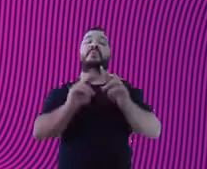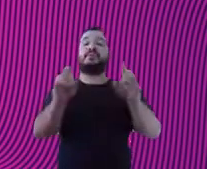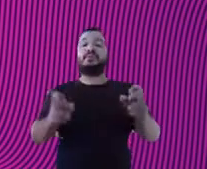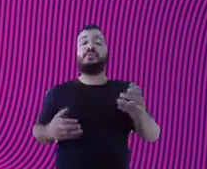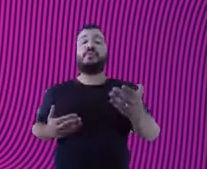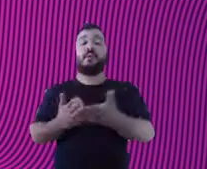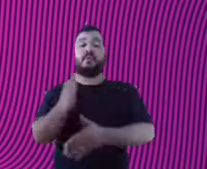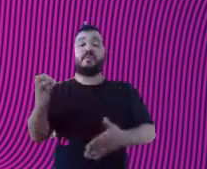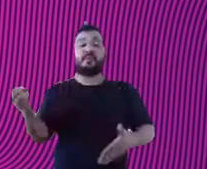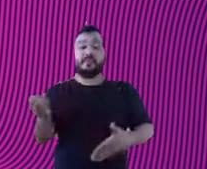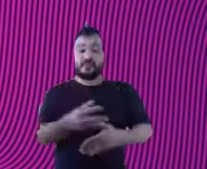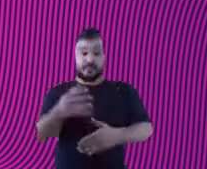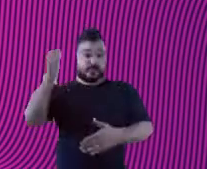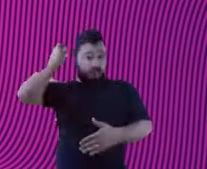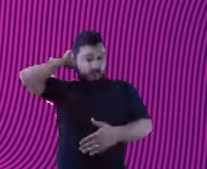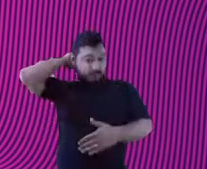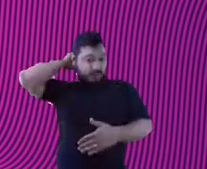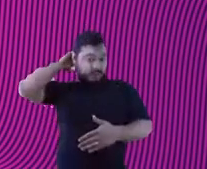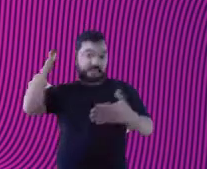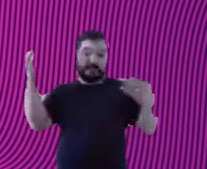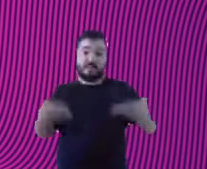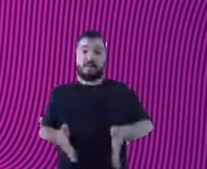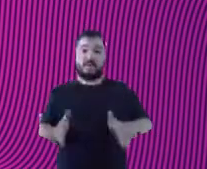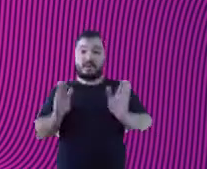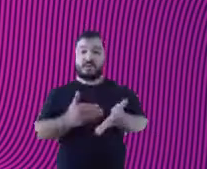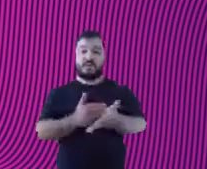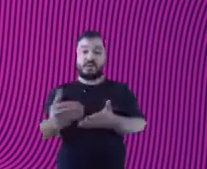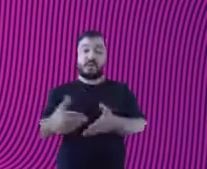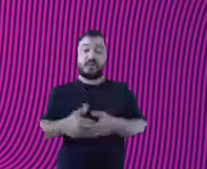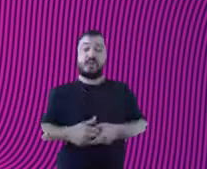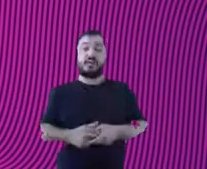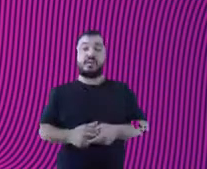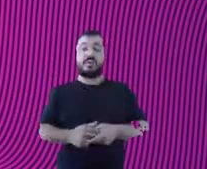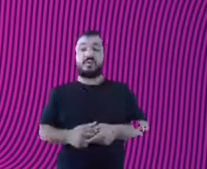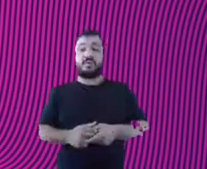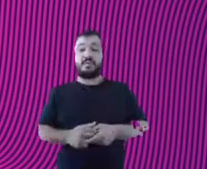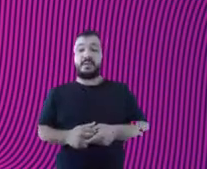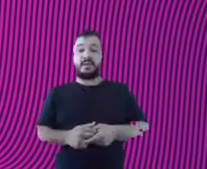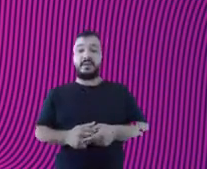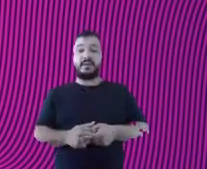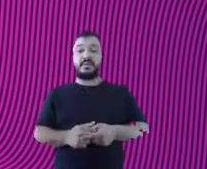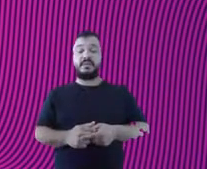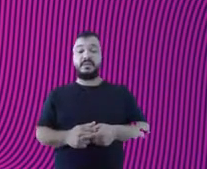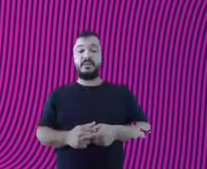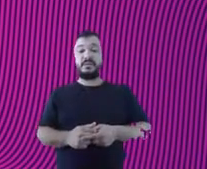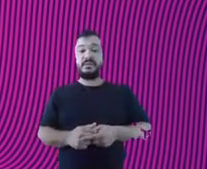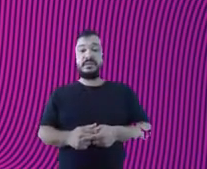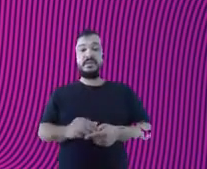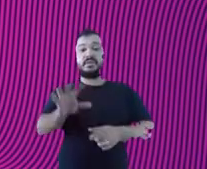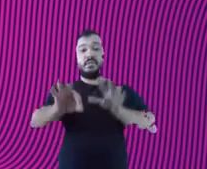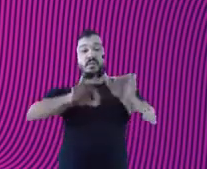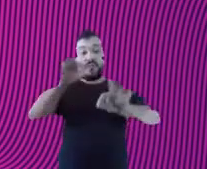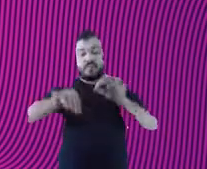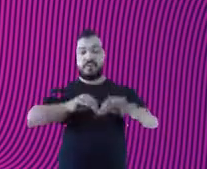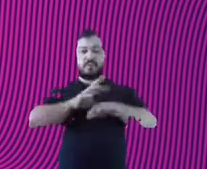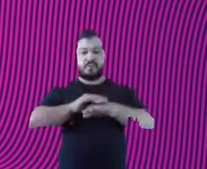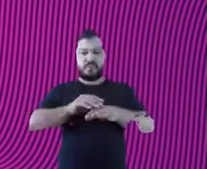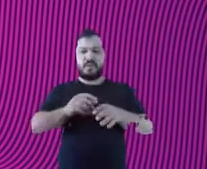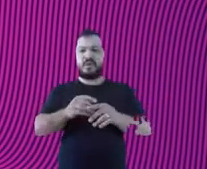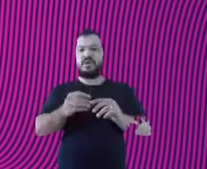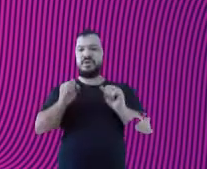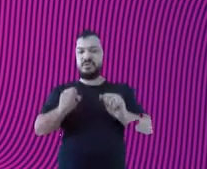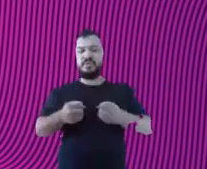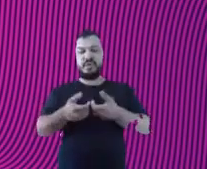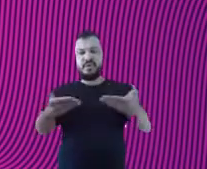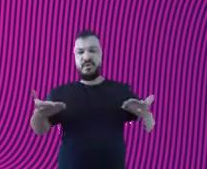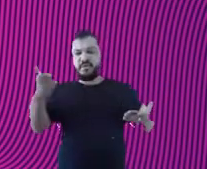novas, que agora a gente já começa a fazer um maior gama de opções para os doentes e poder oferecer outros tipos